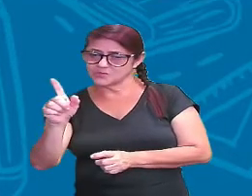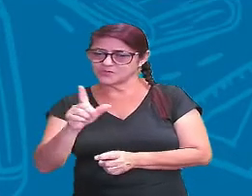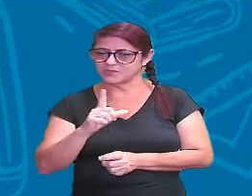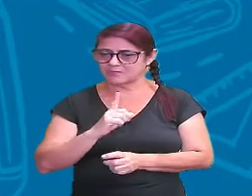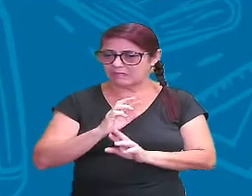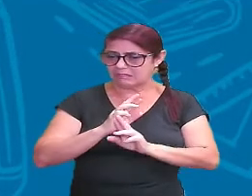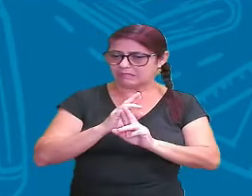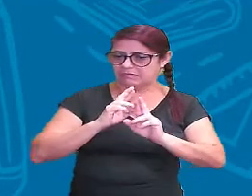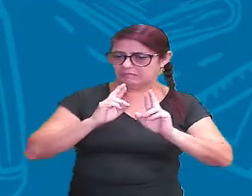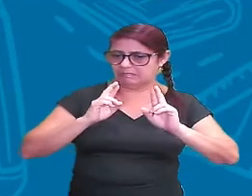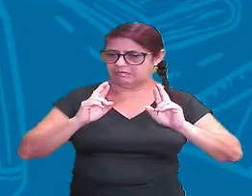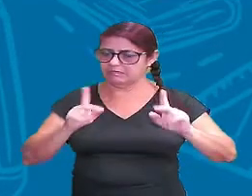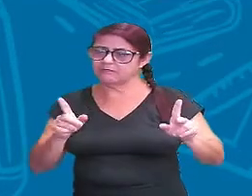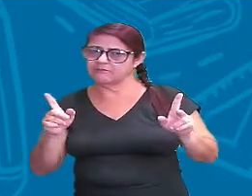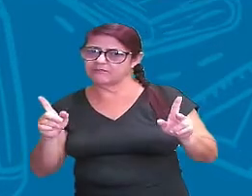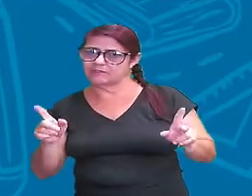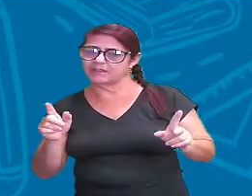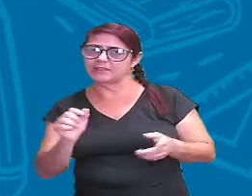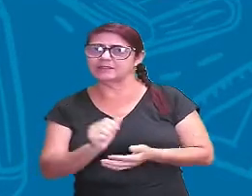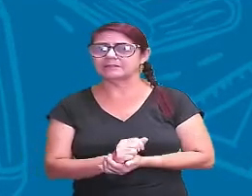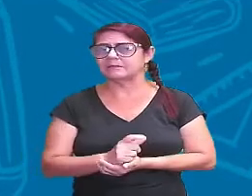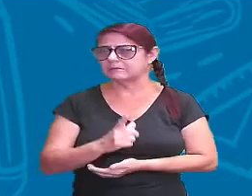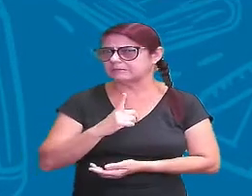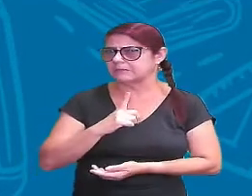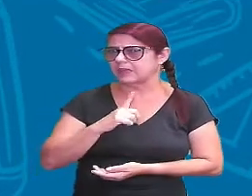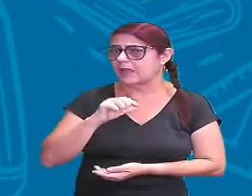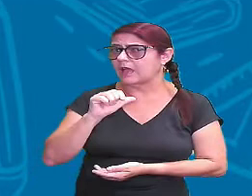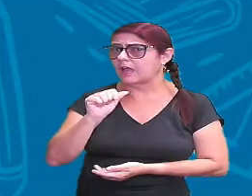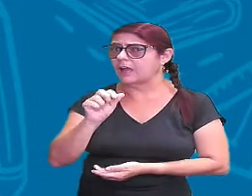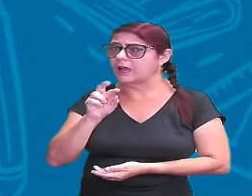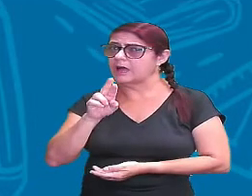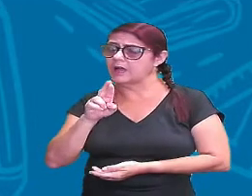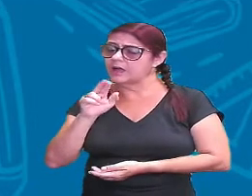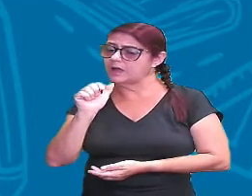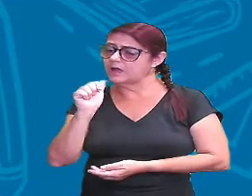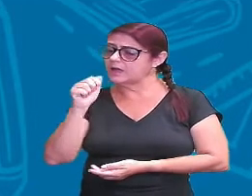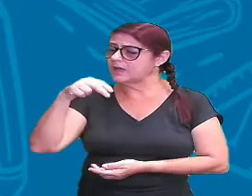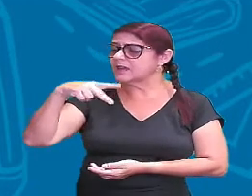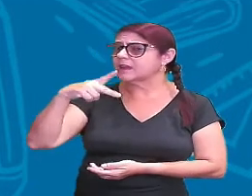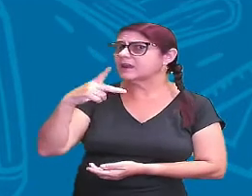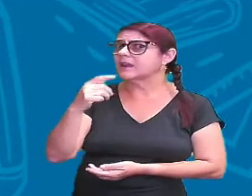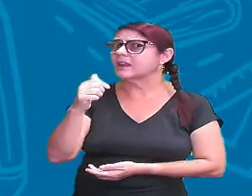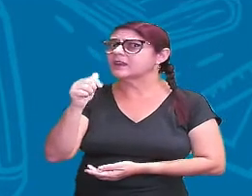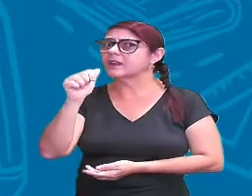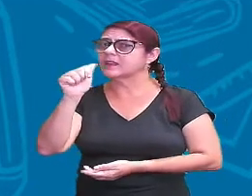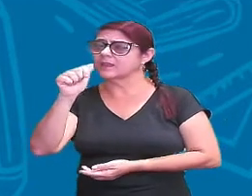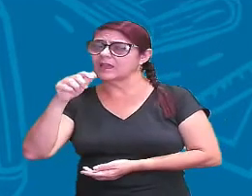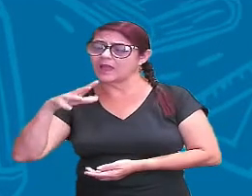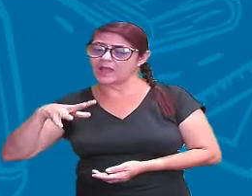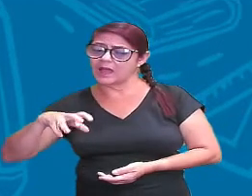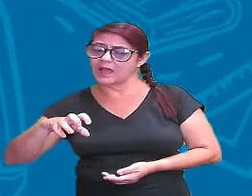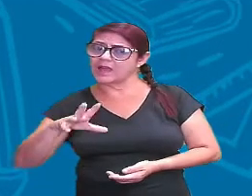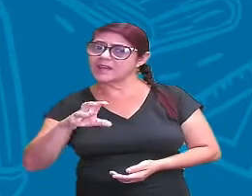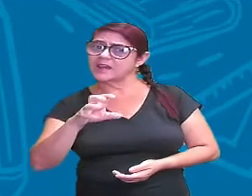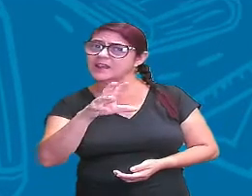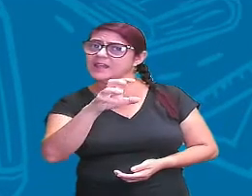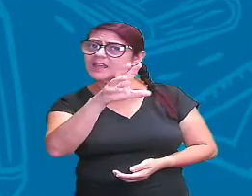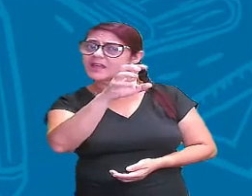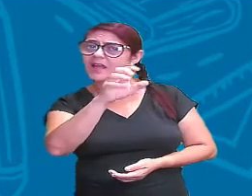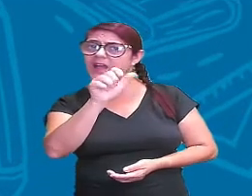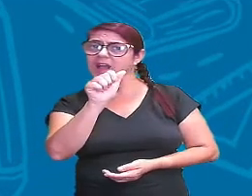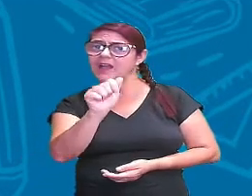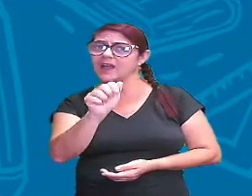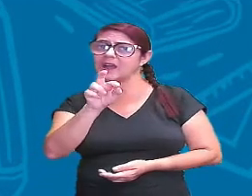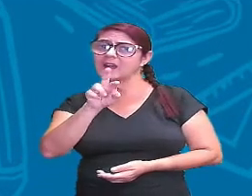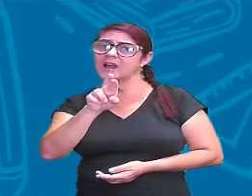essas destacadas de azul? Temos a palavra aranha. Ó, minha língua dobra